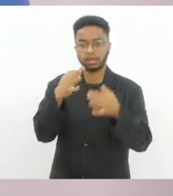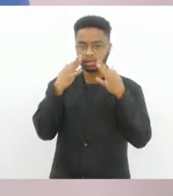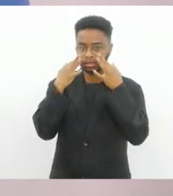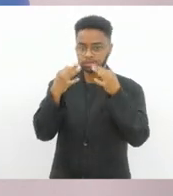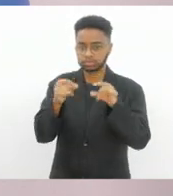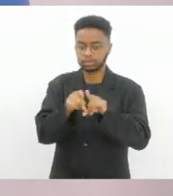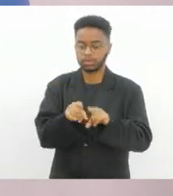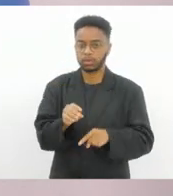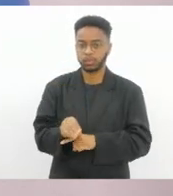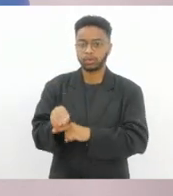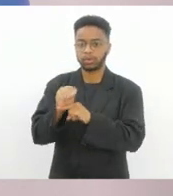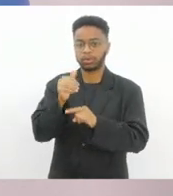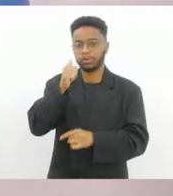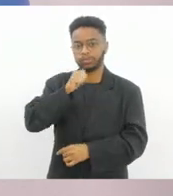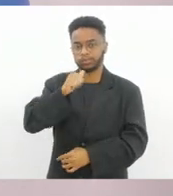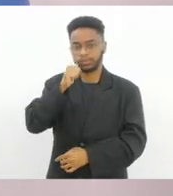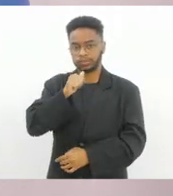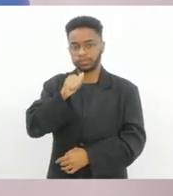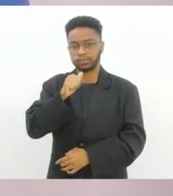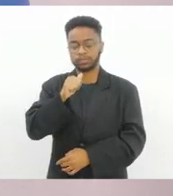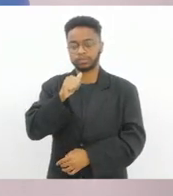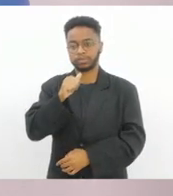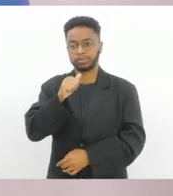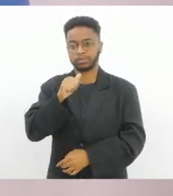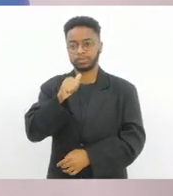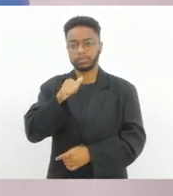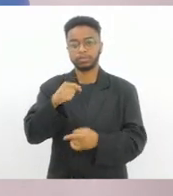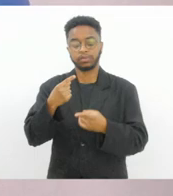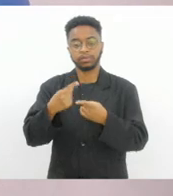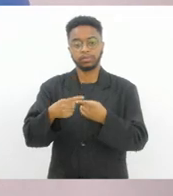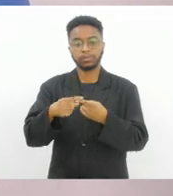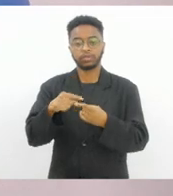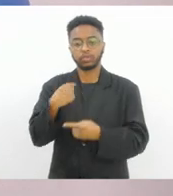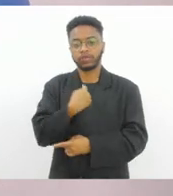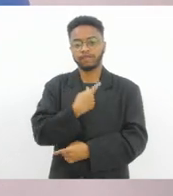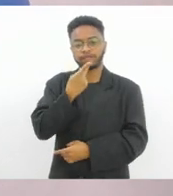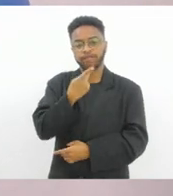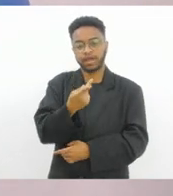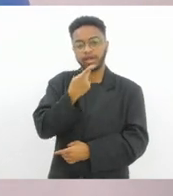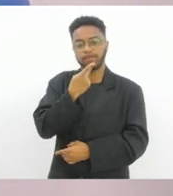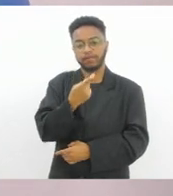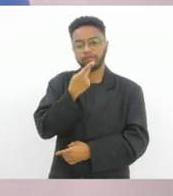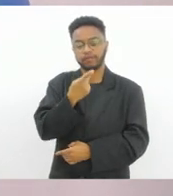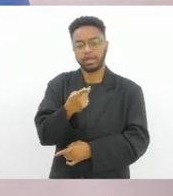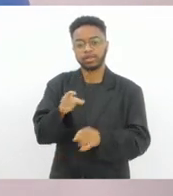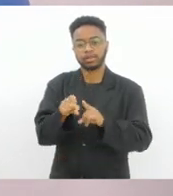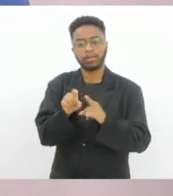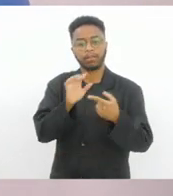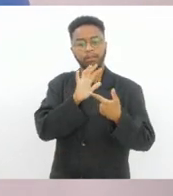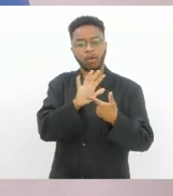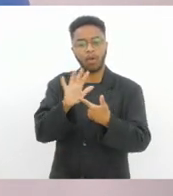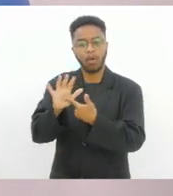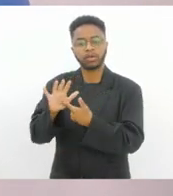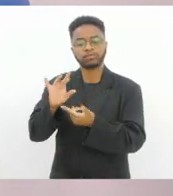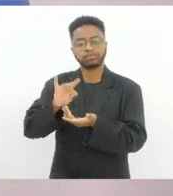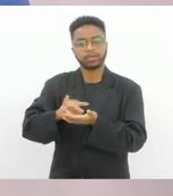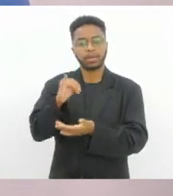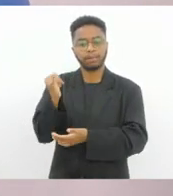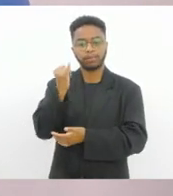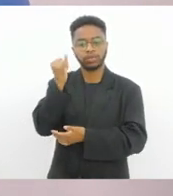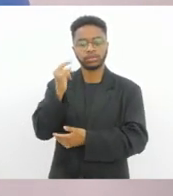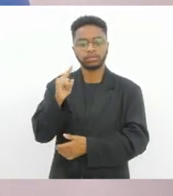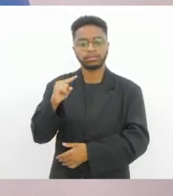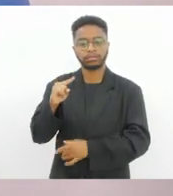das mulheres, que tanto a gente fala e traz como importante, mas